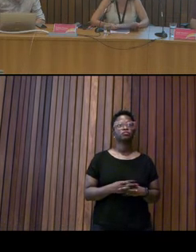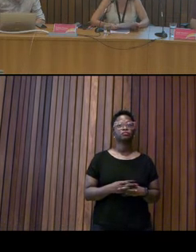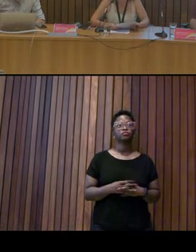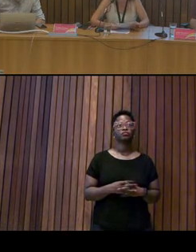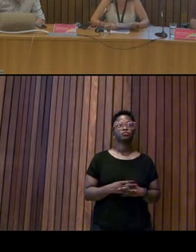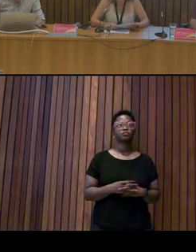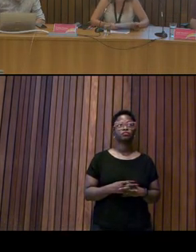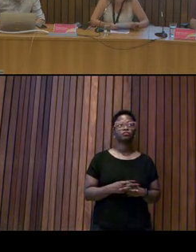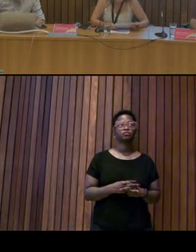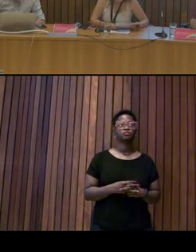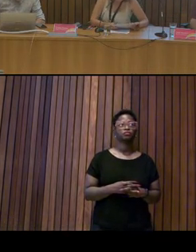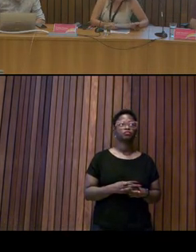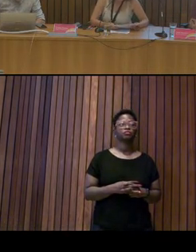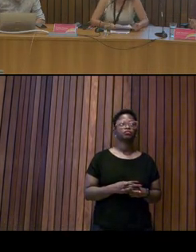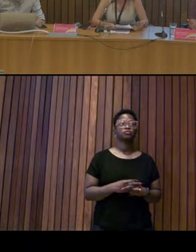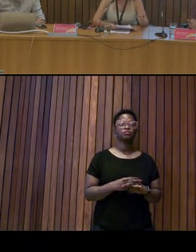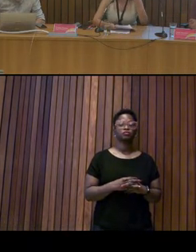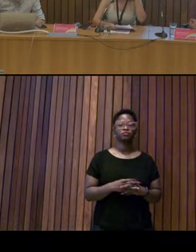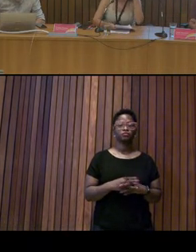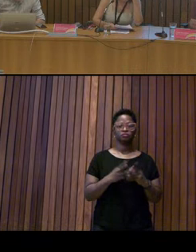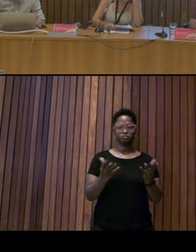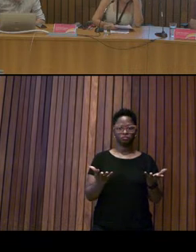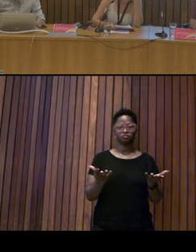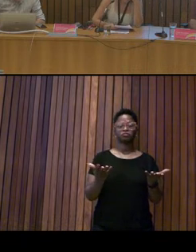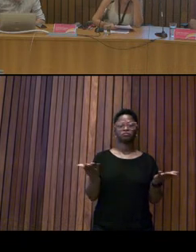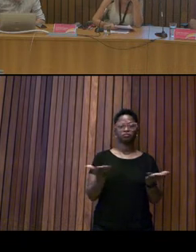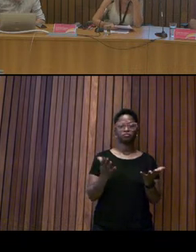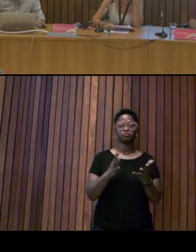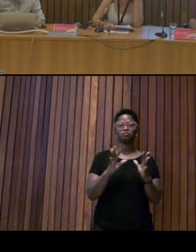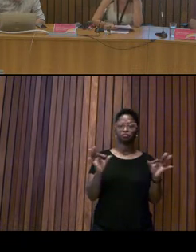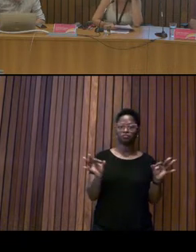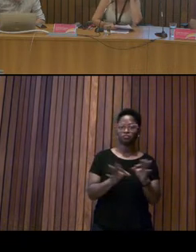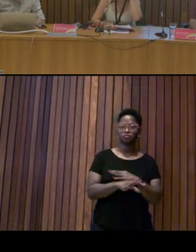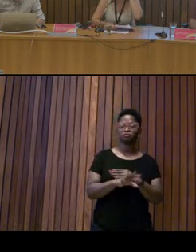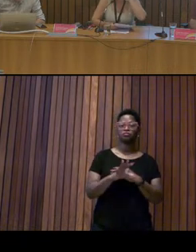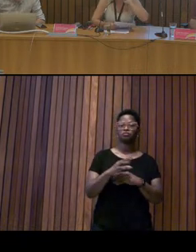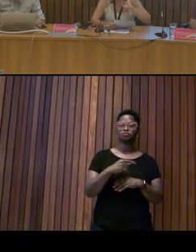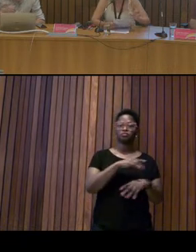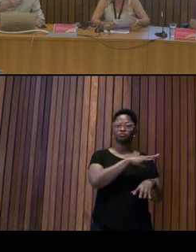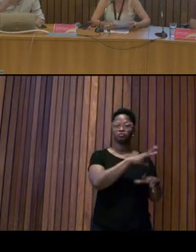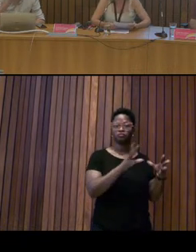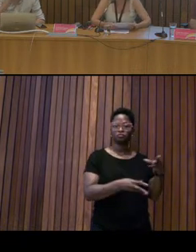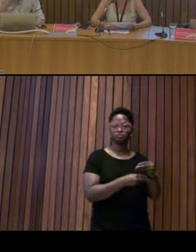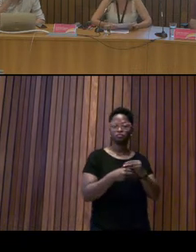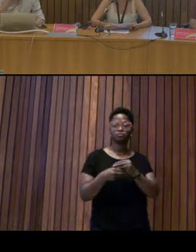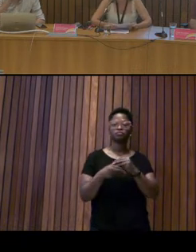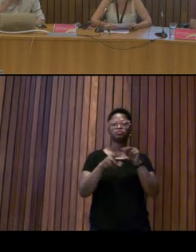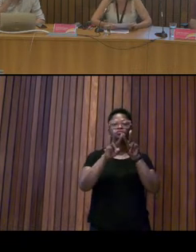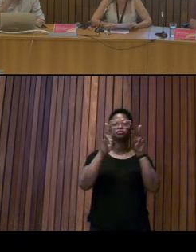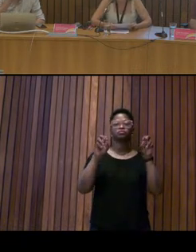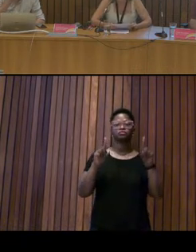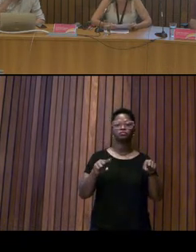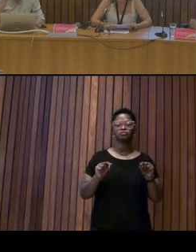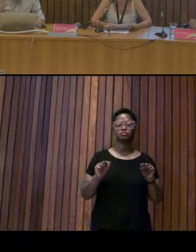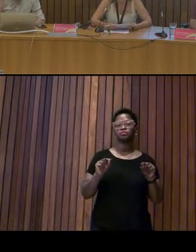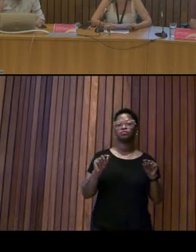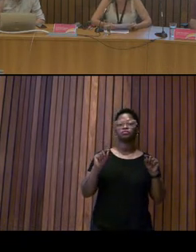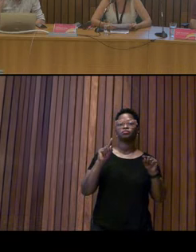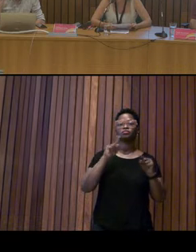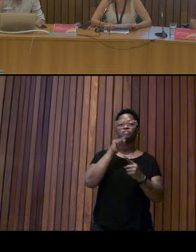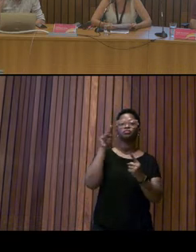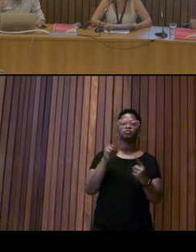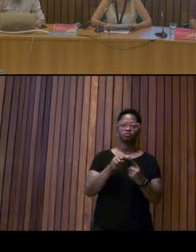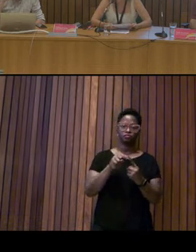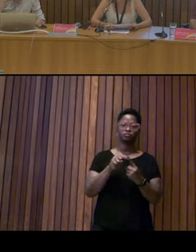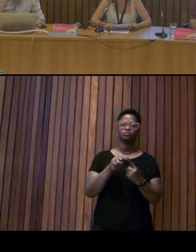Anterior um pouquinho. Bom, só para, então, completar um pouquinho, né, a fala do Diego ali, né, sobre essa coisa, essa questão do objetivo,